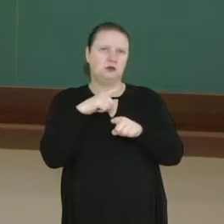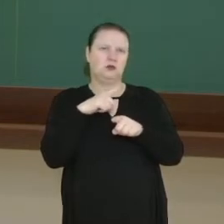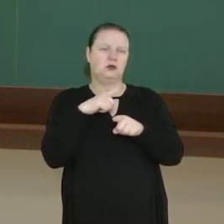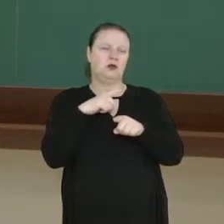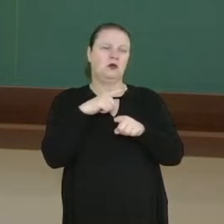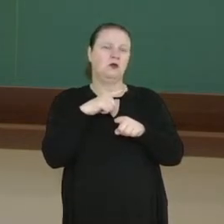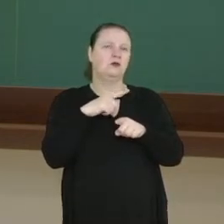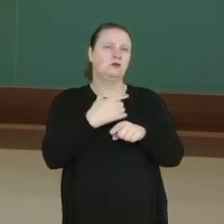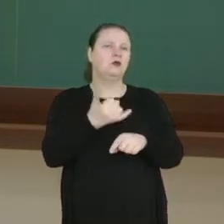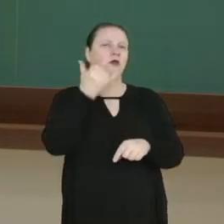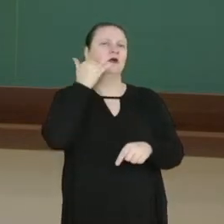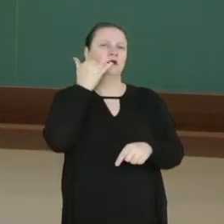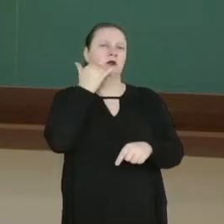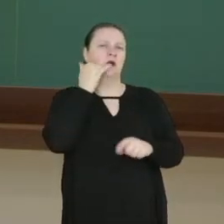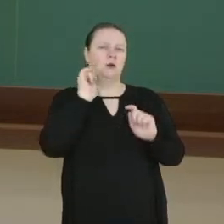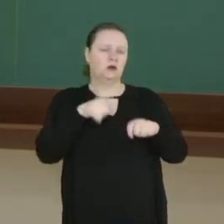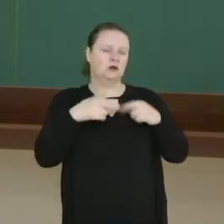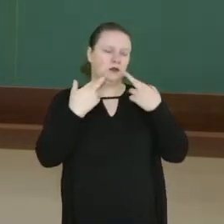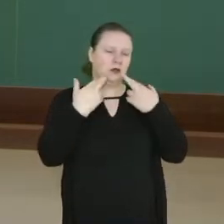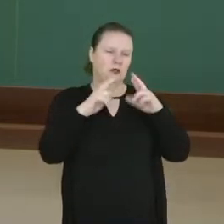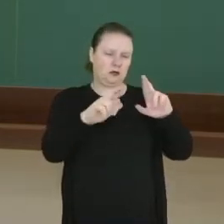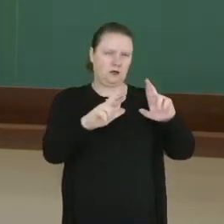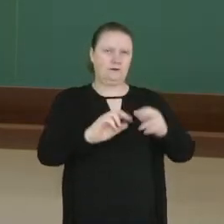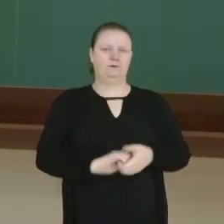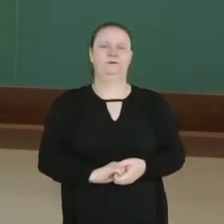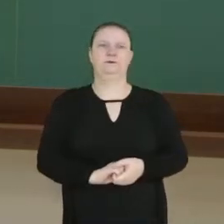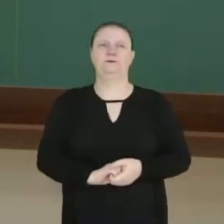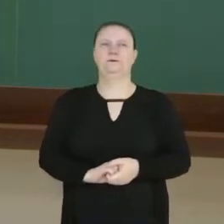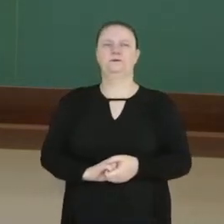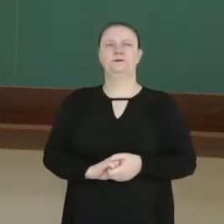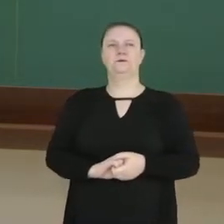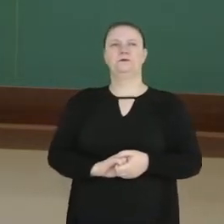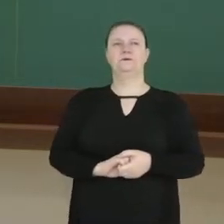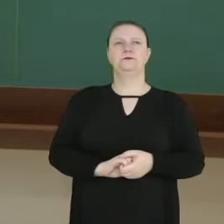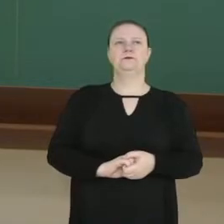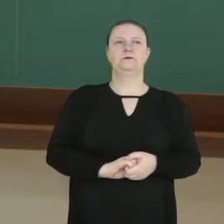reclamações, certo? Muito bem. Então, vamos seguir aqui.